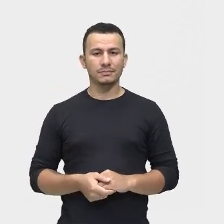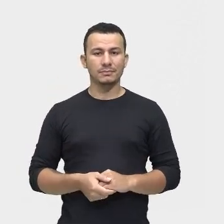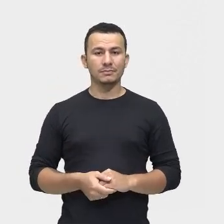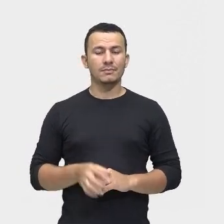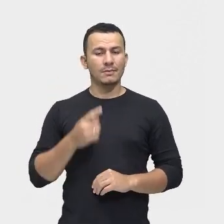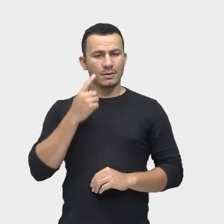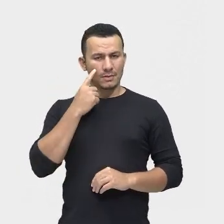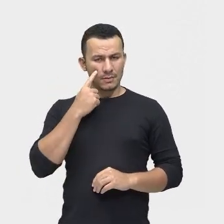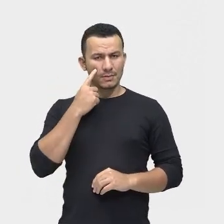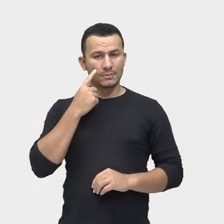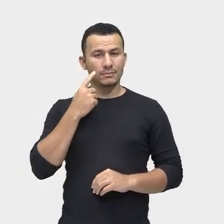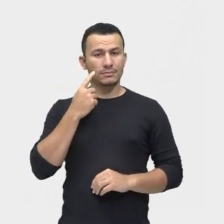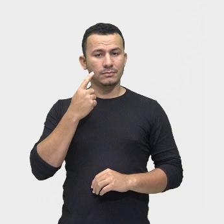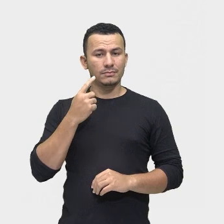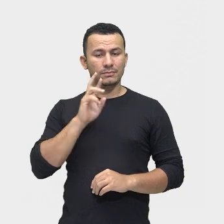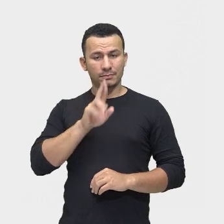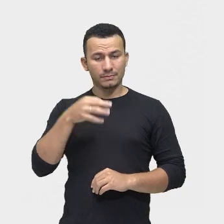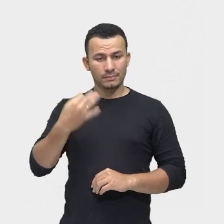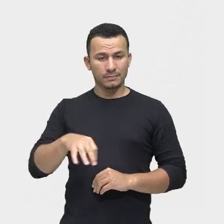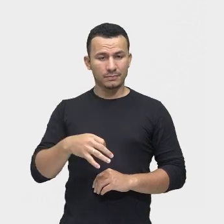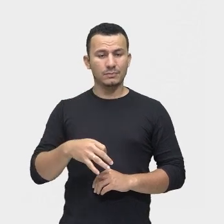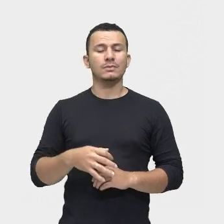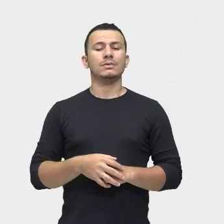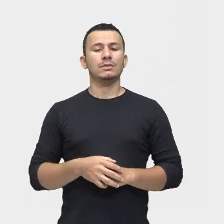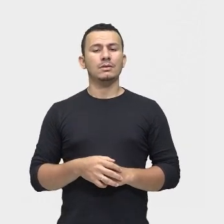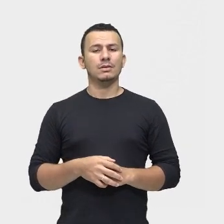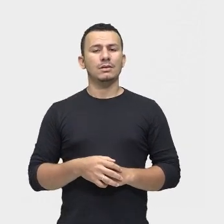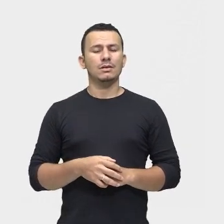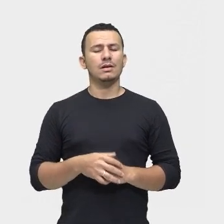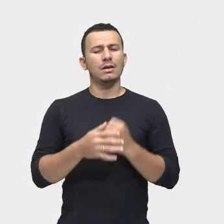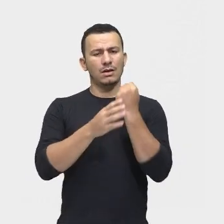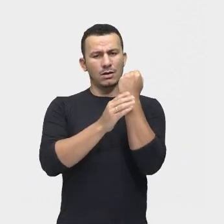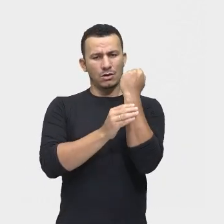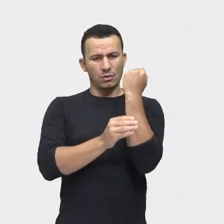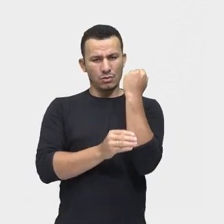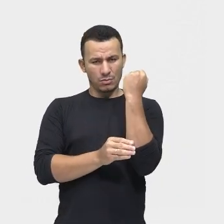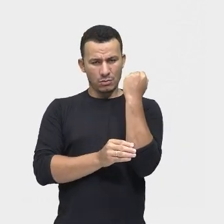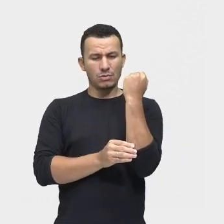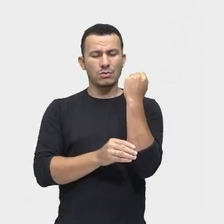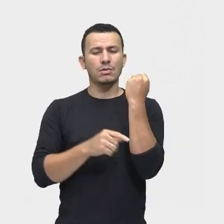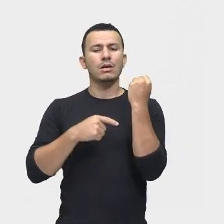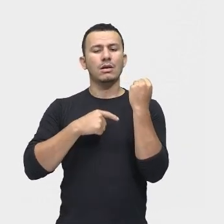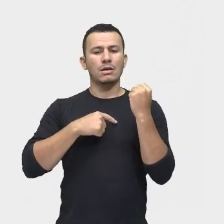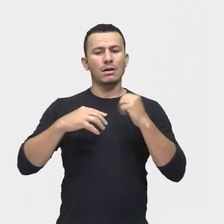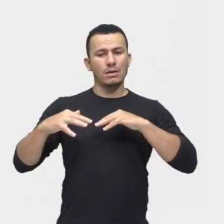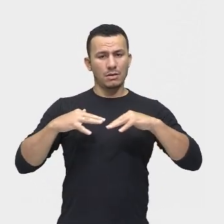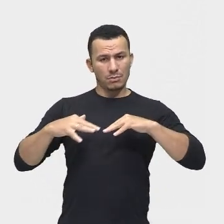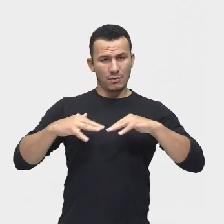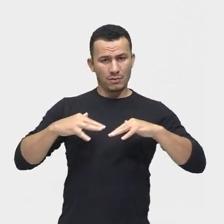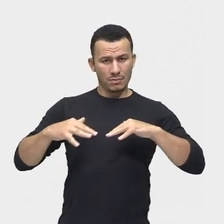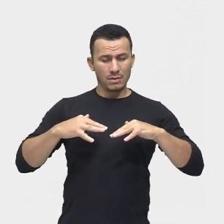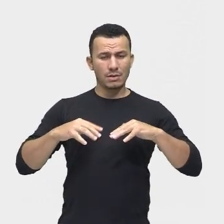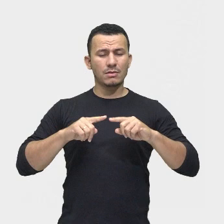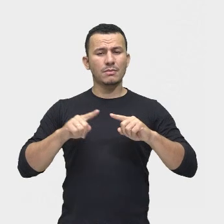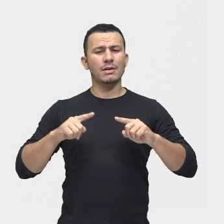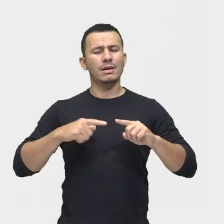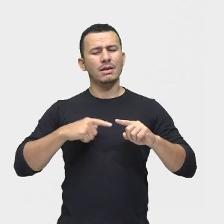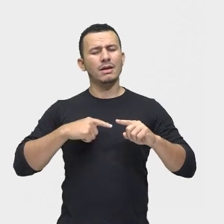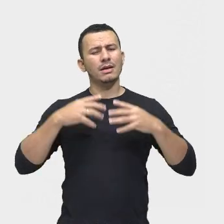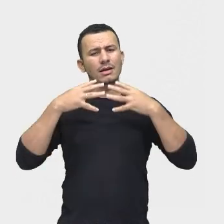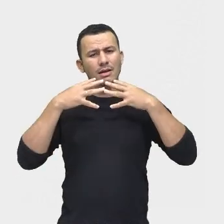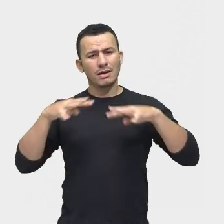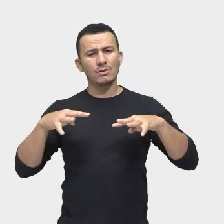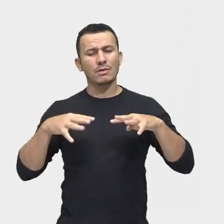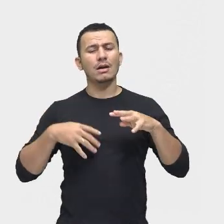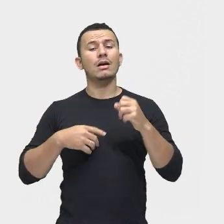lá o gabarito. Os músculos estriados atuam em movimentos antagônicos, sendo que um exemplo clássico ocorre entre